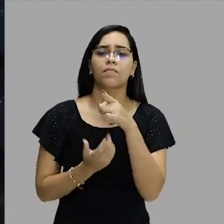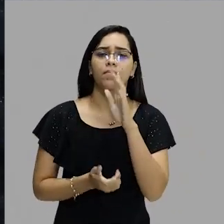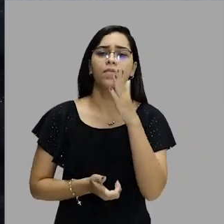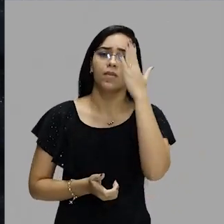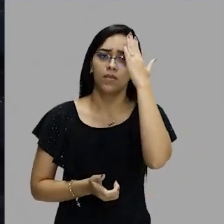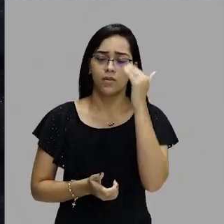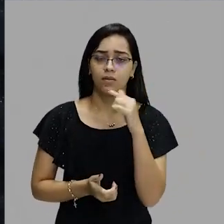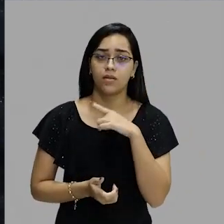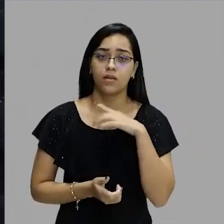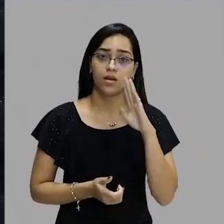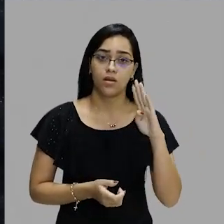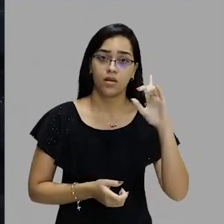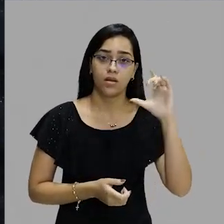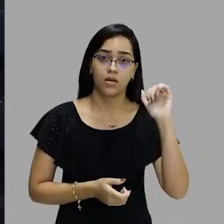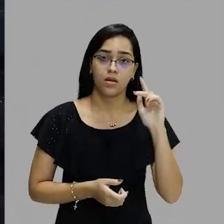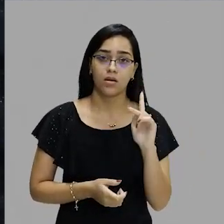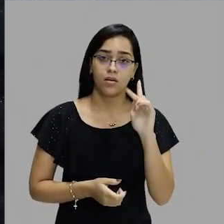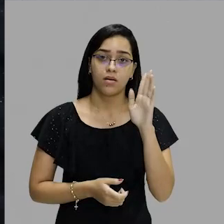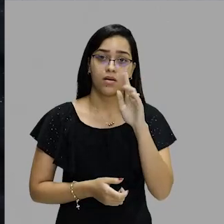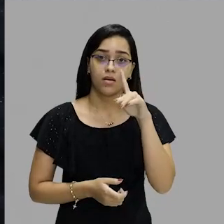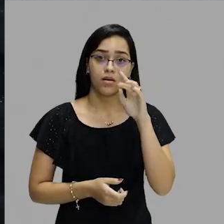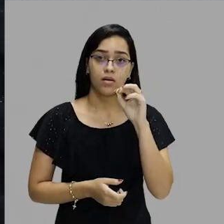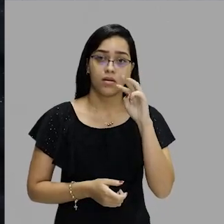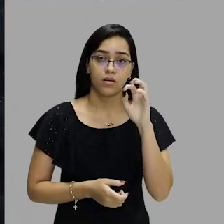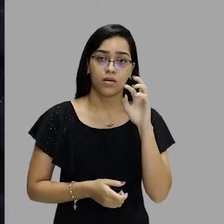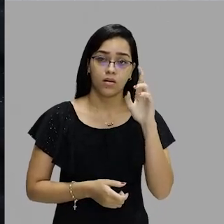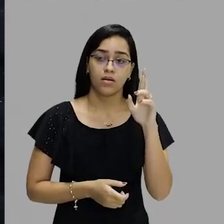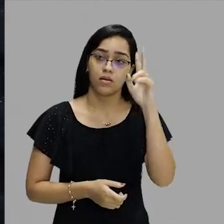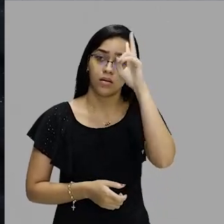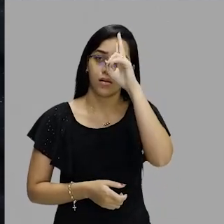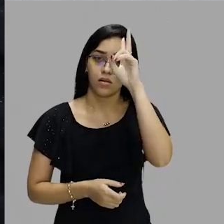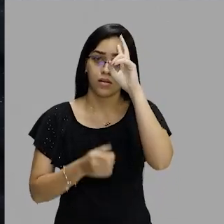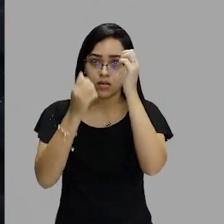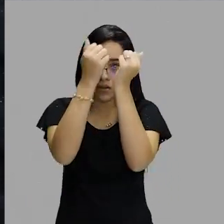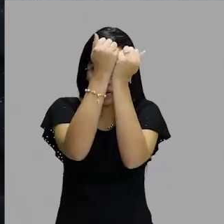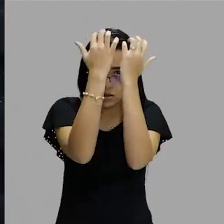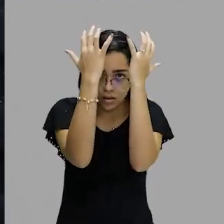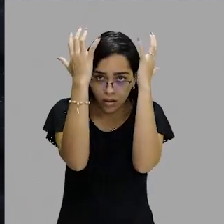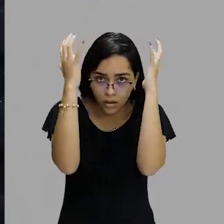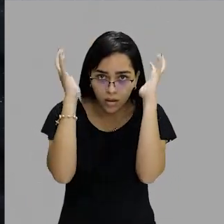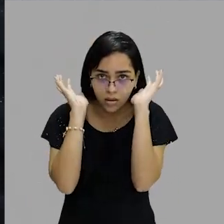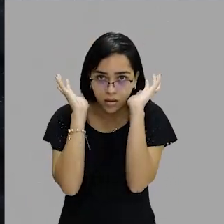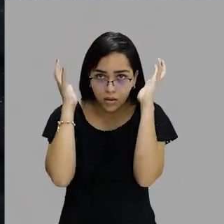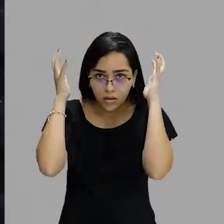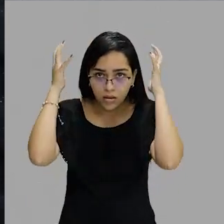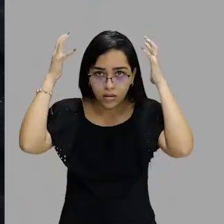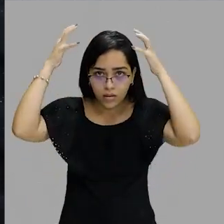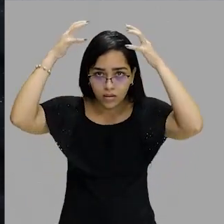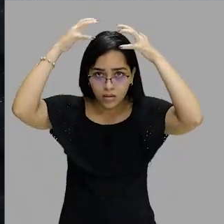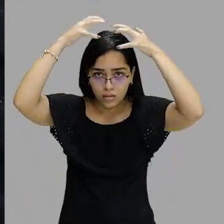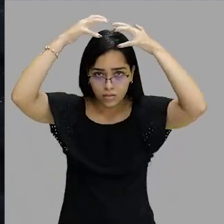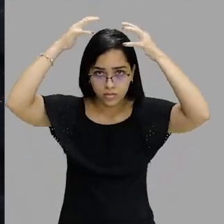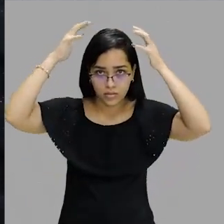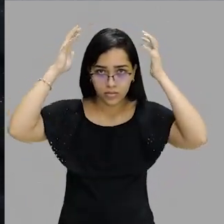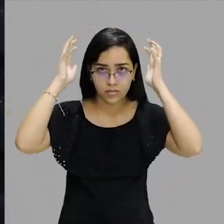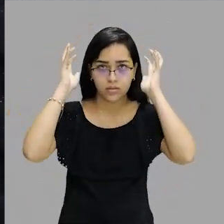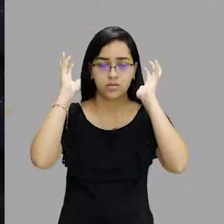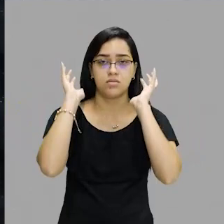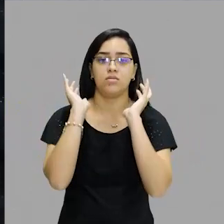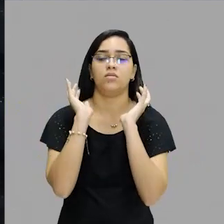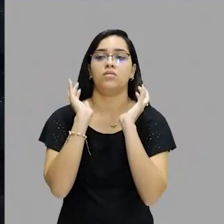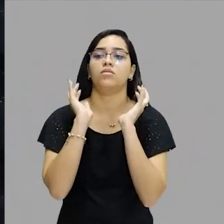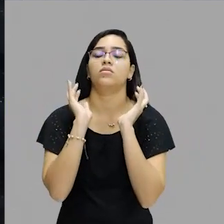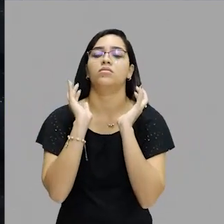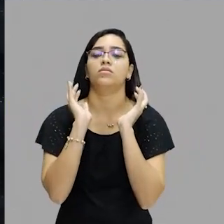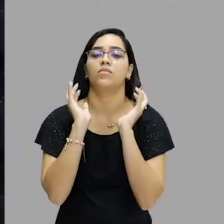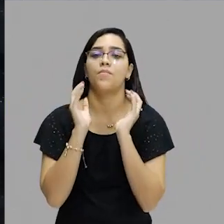quando você fala de Black Power, você vai lembrar da cabeleira, naquela cabeleira assim bem arredondadinha, dos cabelos